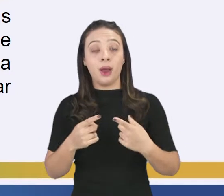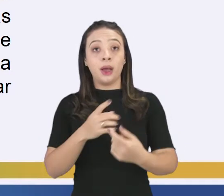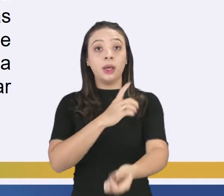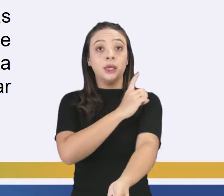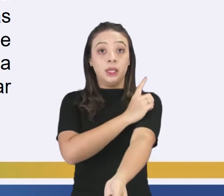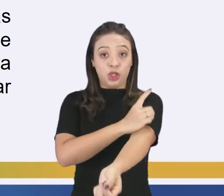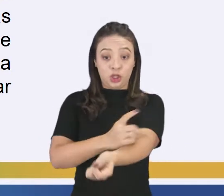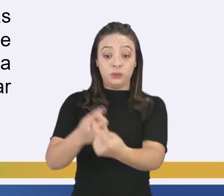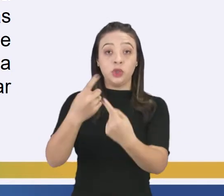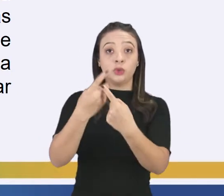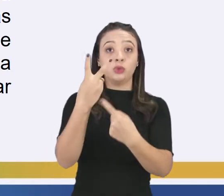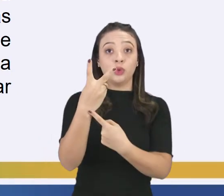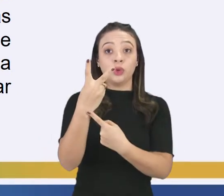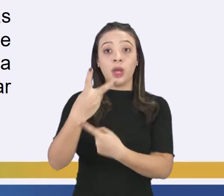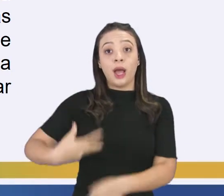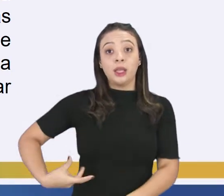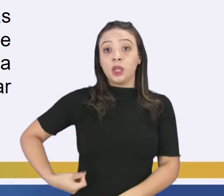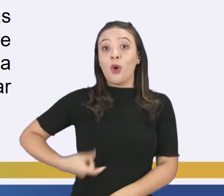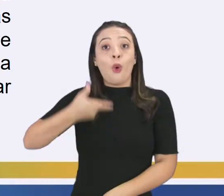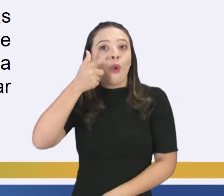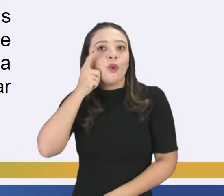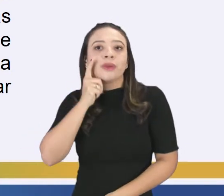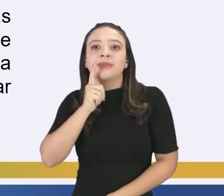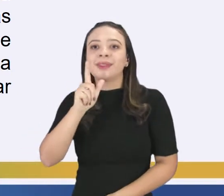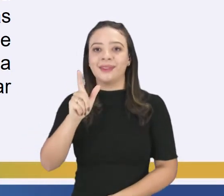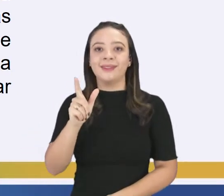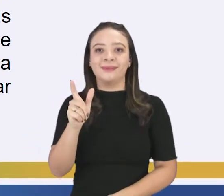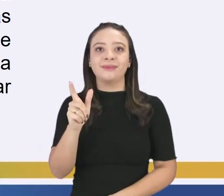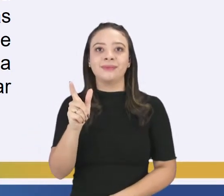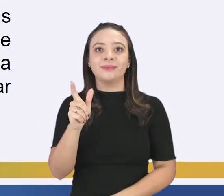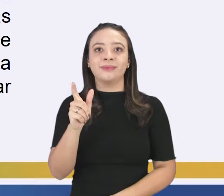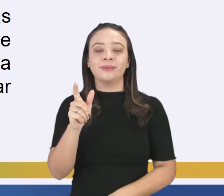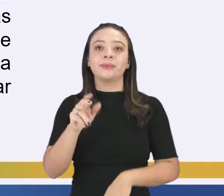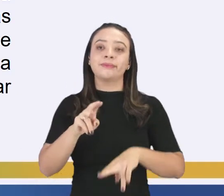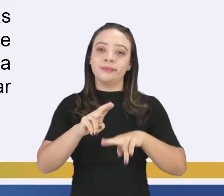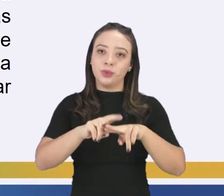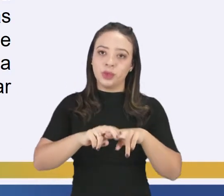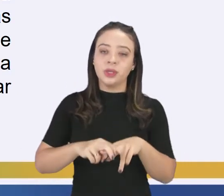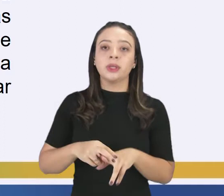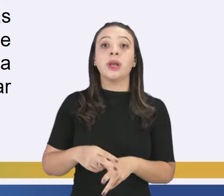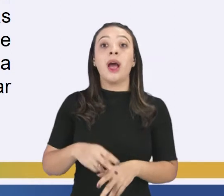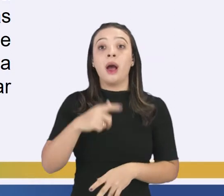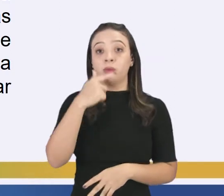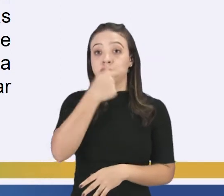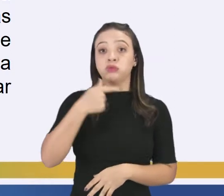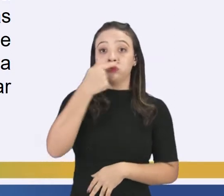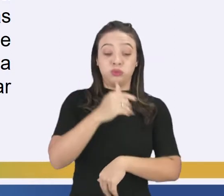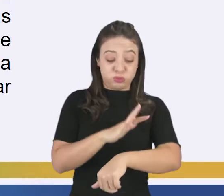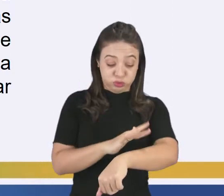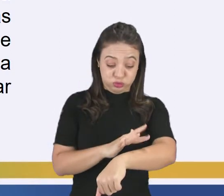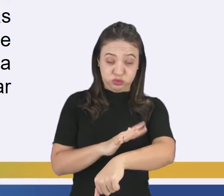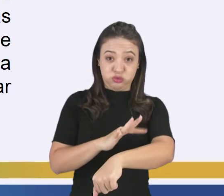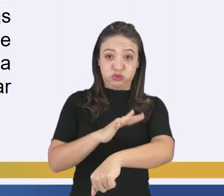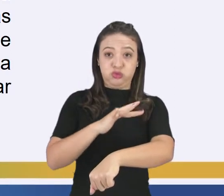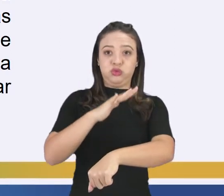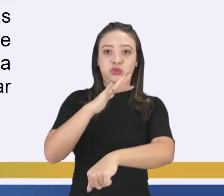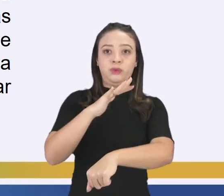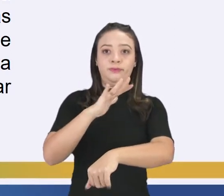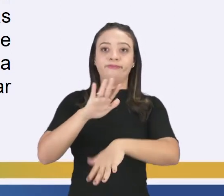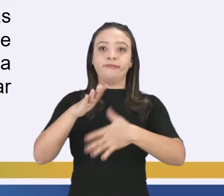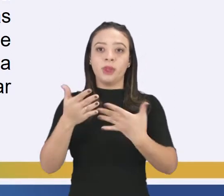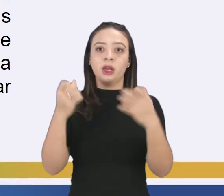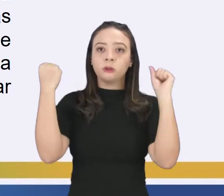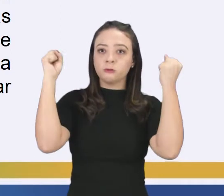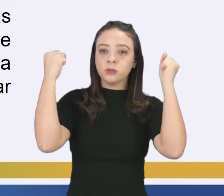direito, pois há uma resistência à sua ação. O resultado disso é o aumento dos níveis de glicose no sangue. O exercício